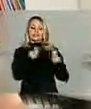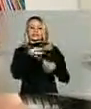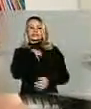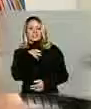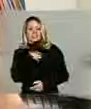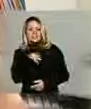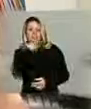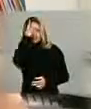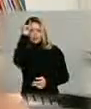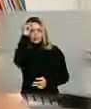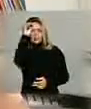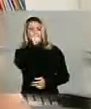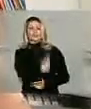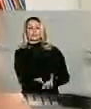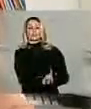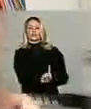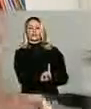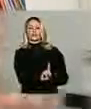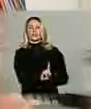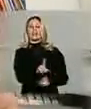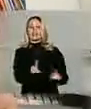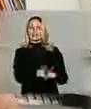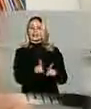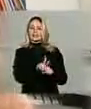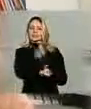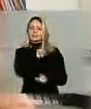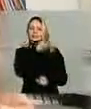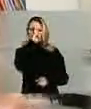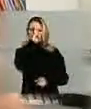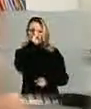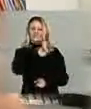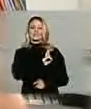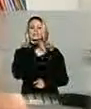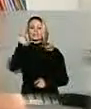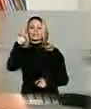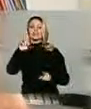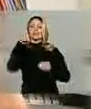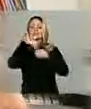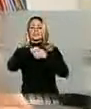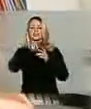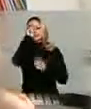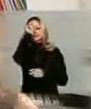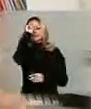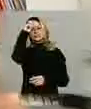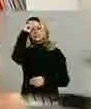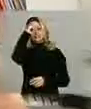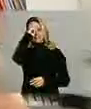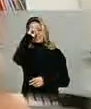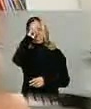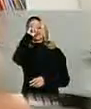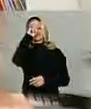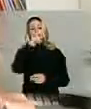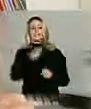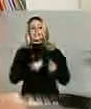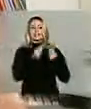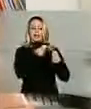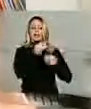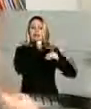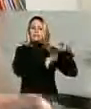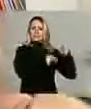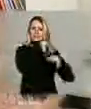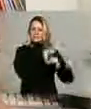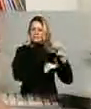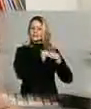os gestores, né, os diretores de maternidades, capacitá-los,